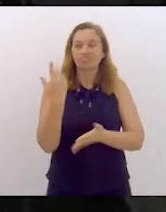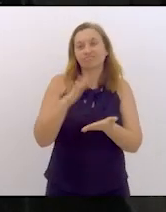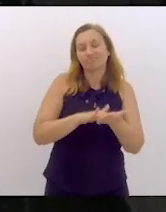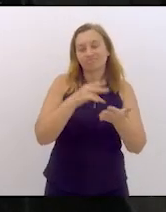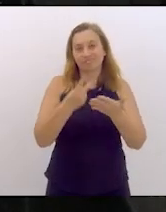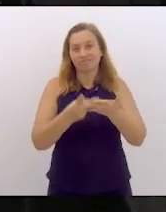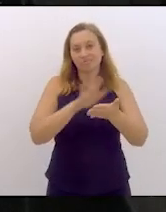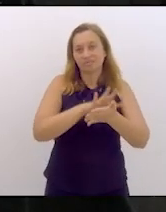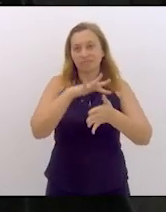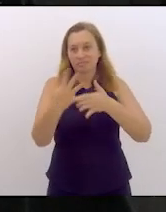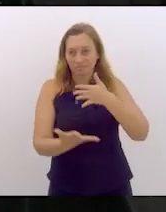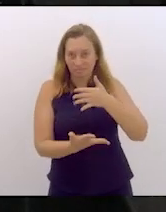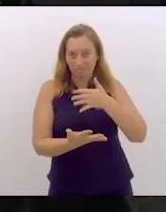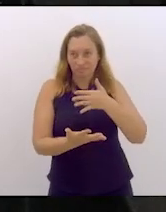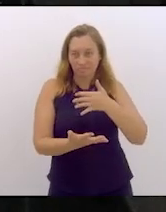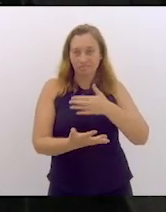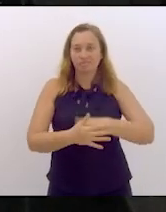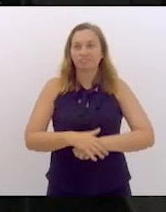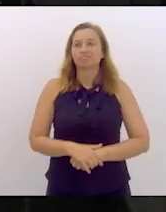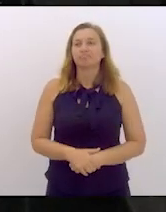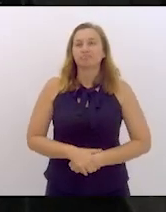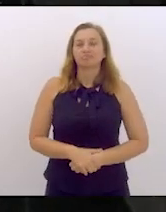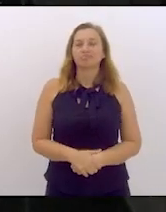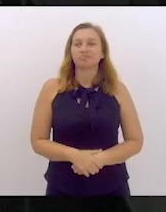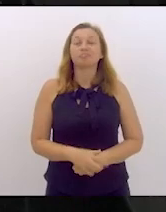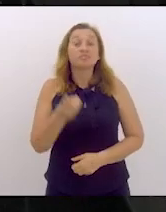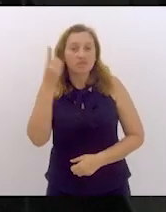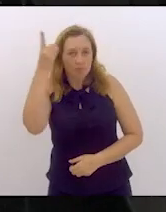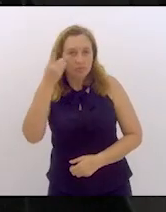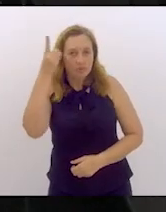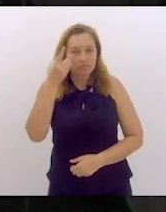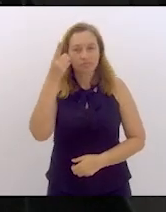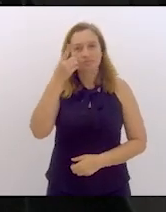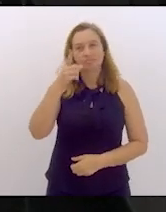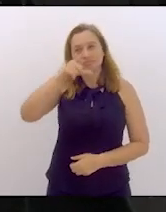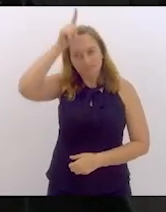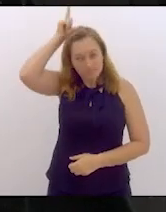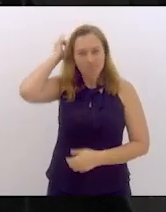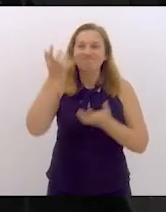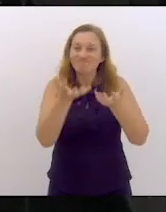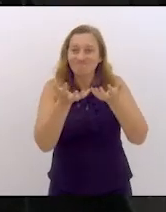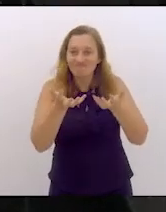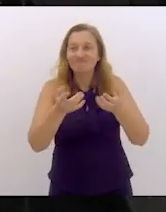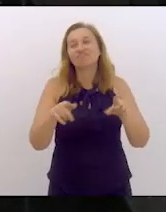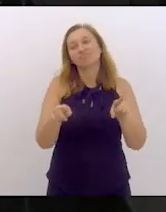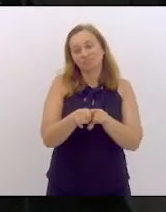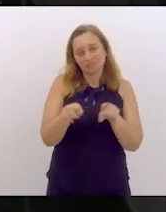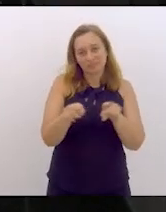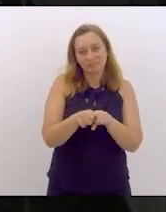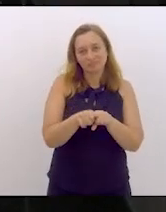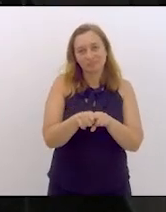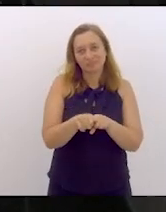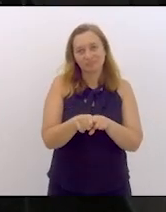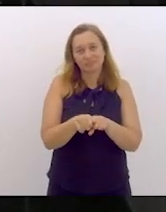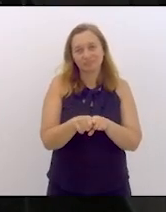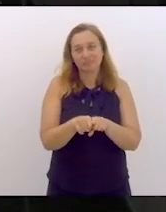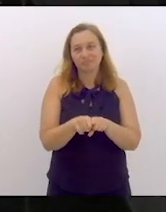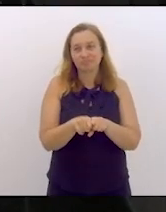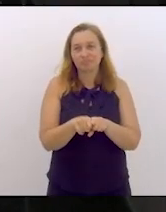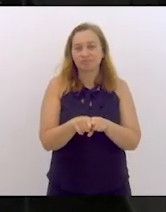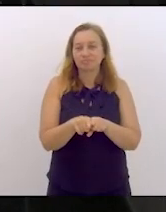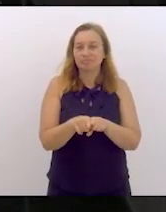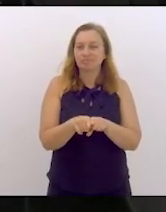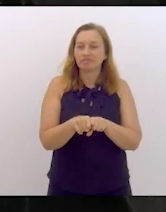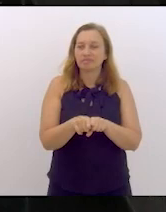nossa intérprete da língua brasileira de sinais Deputado Municipal eu quero também me